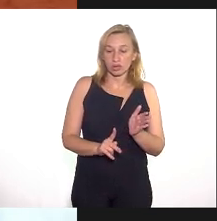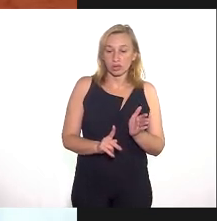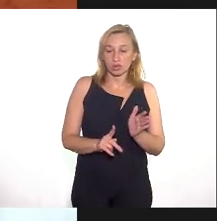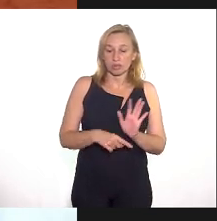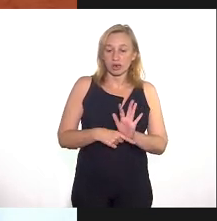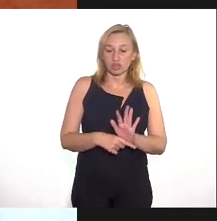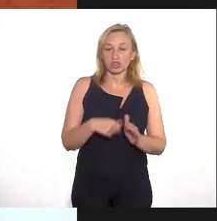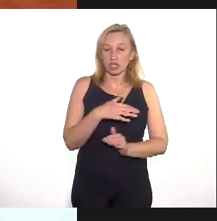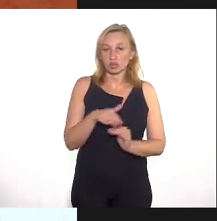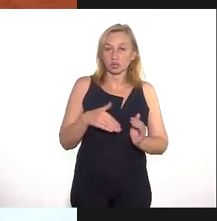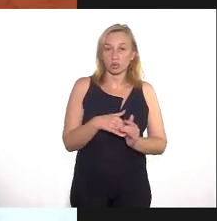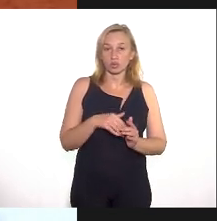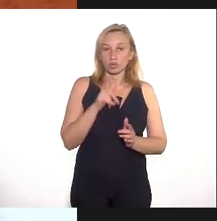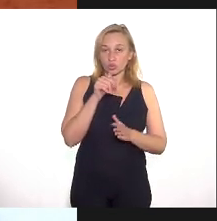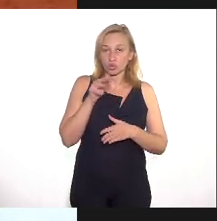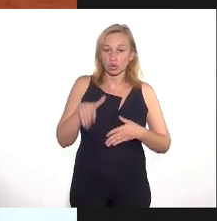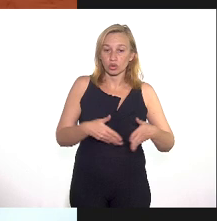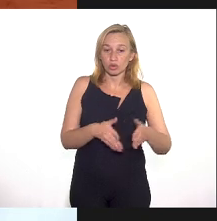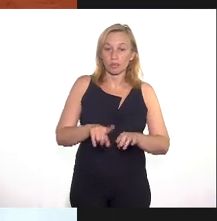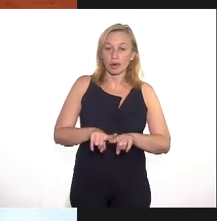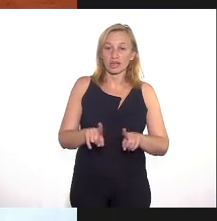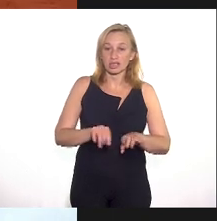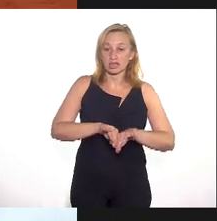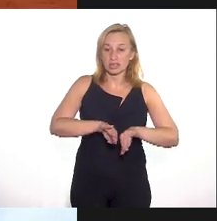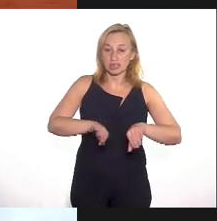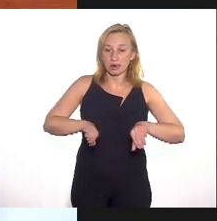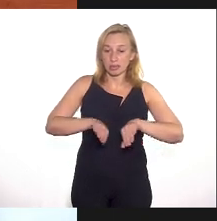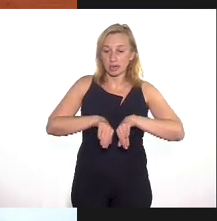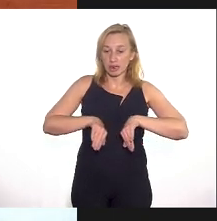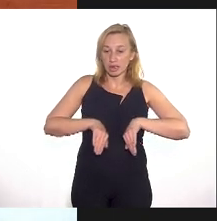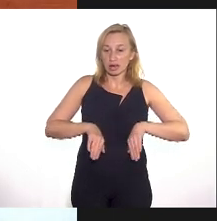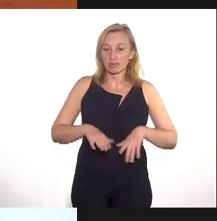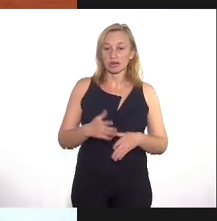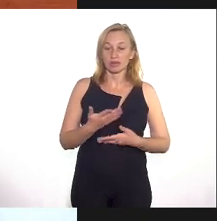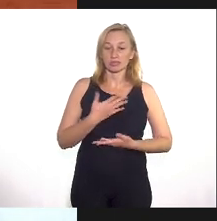tanto rio assim, mas separarmos, a minha sugestão,